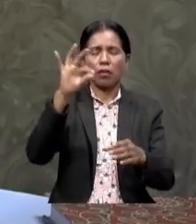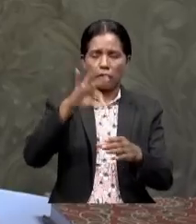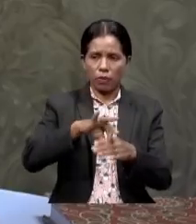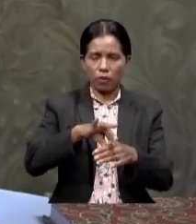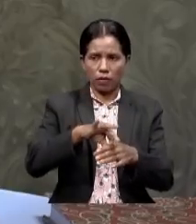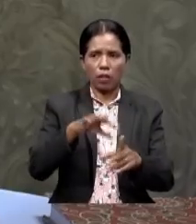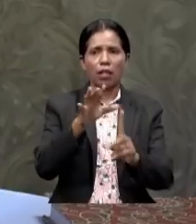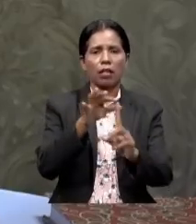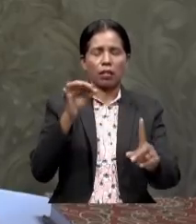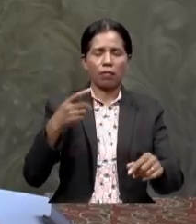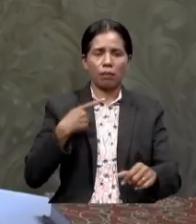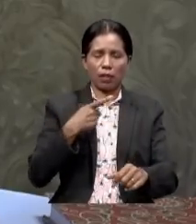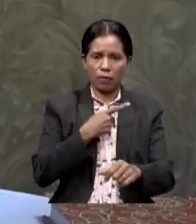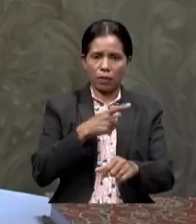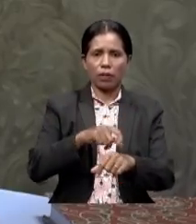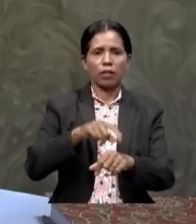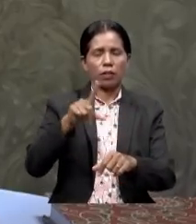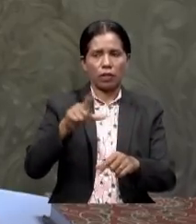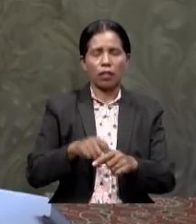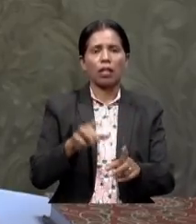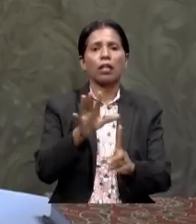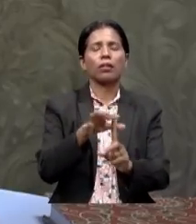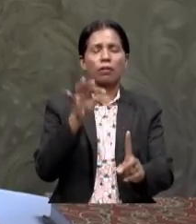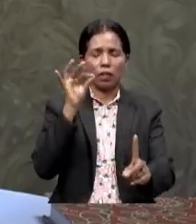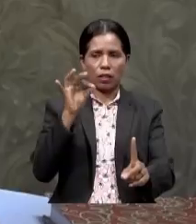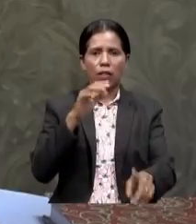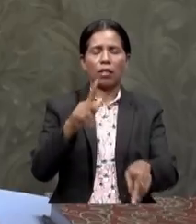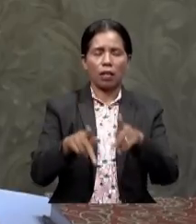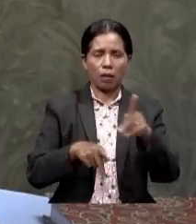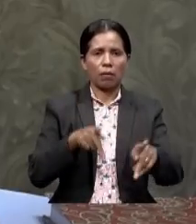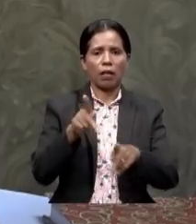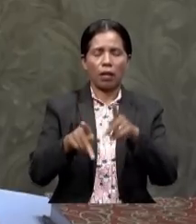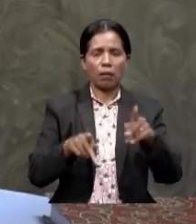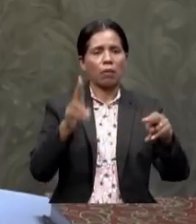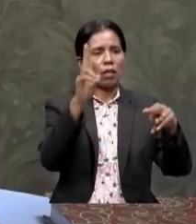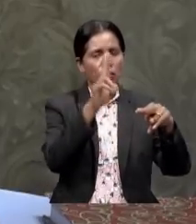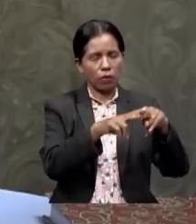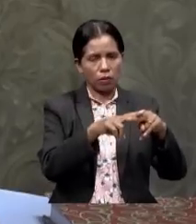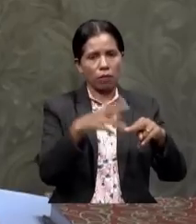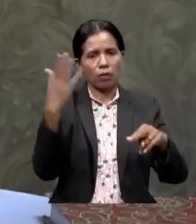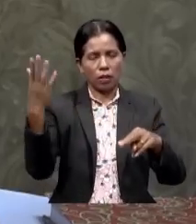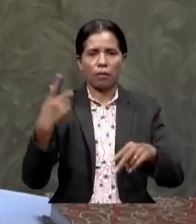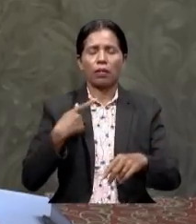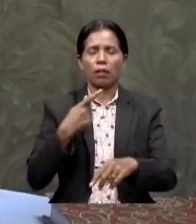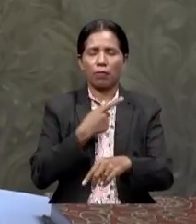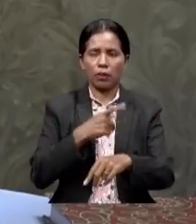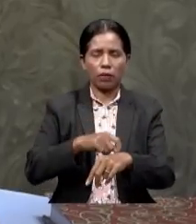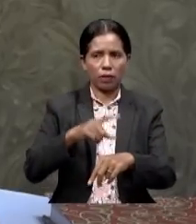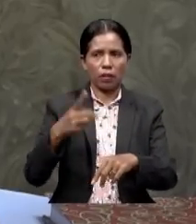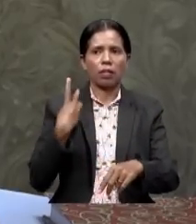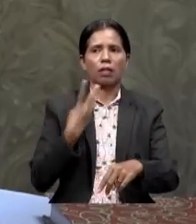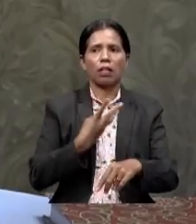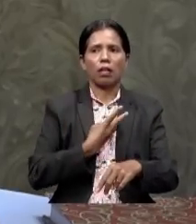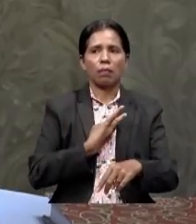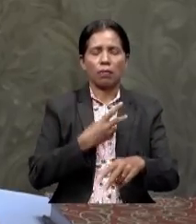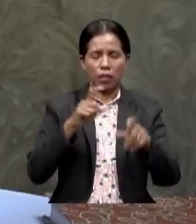ne eleição parlamentar. Atu hili ema baturi ha parlamento. E a Melissa tem que rema a votura